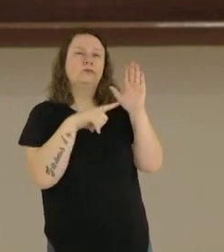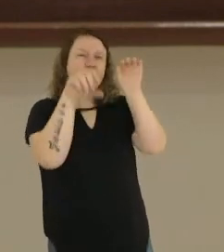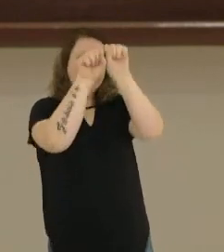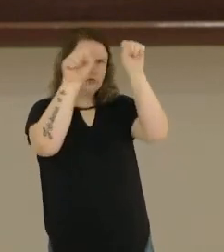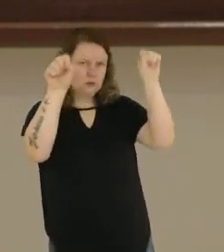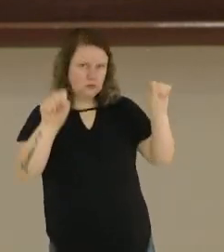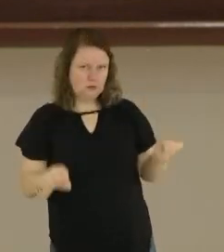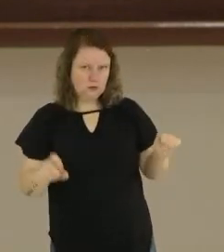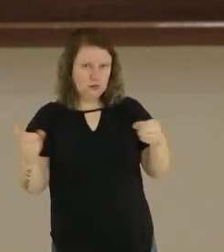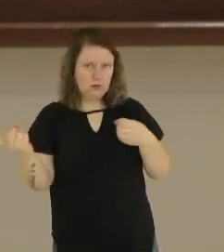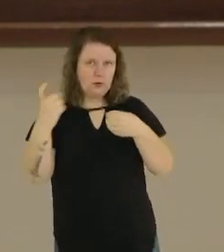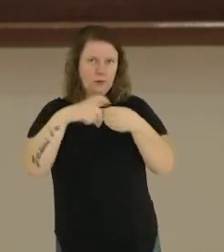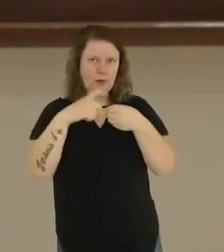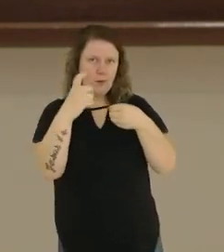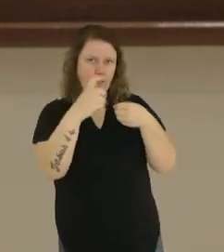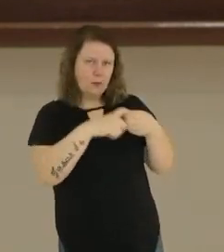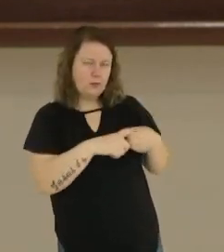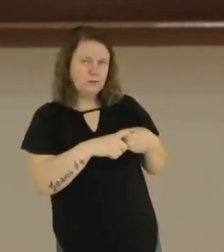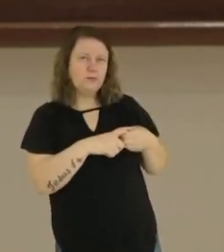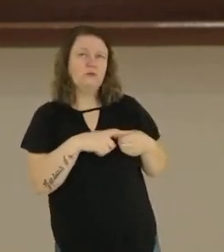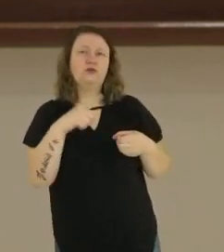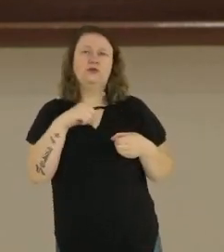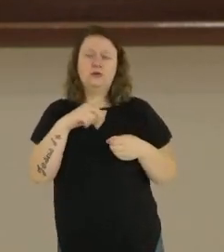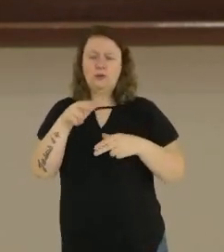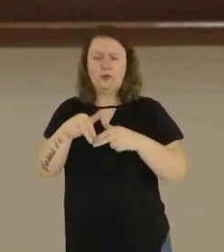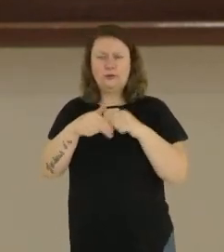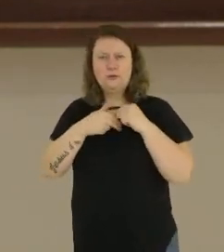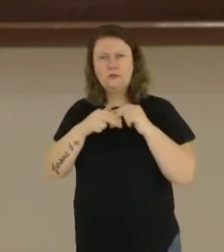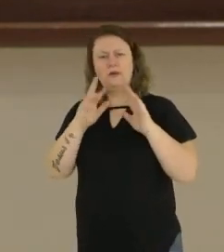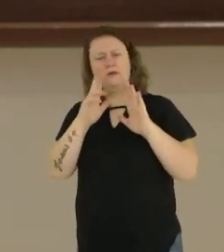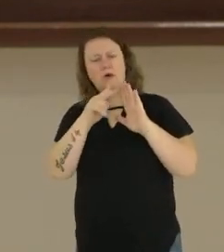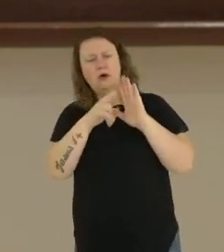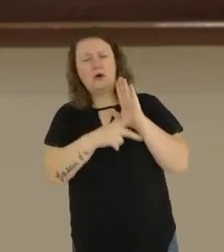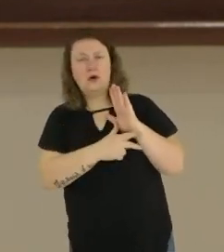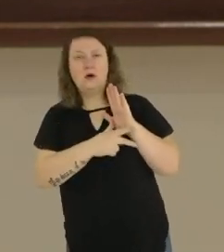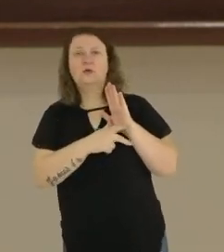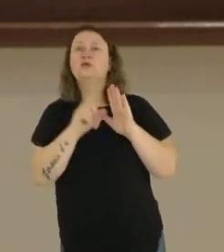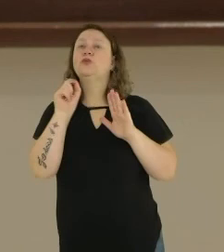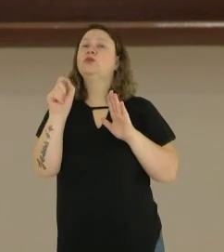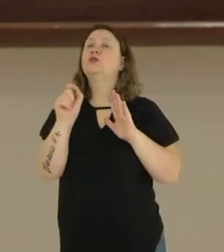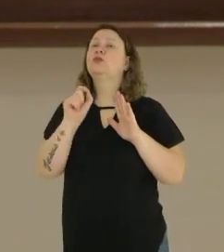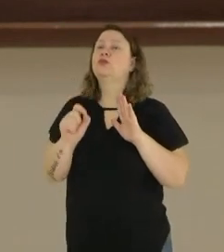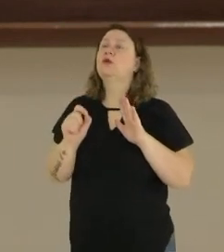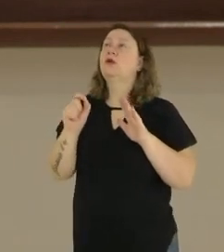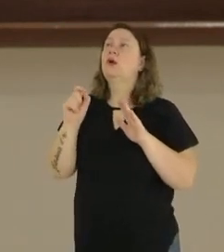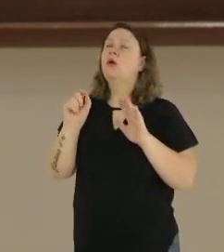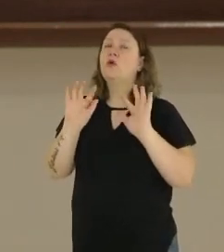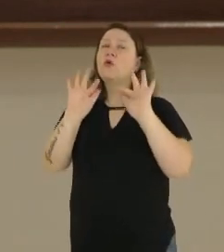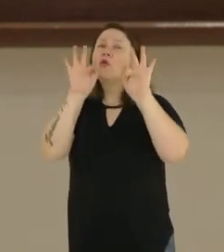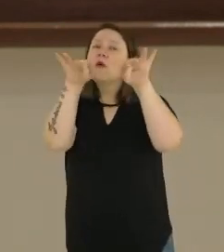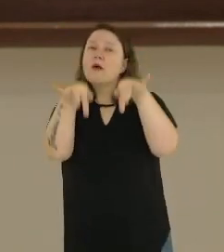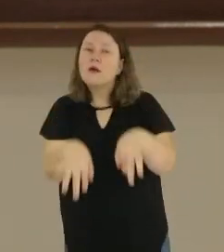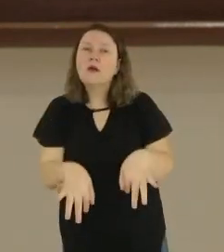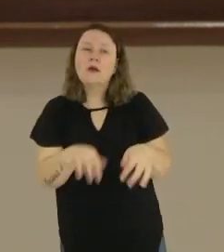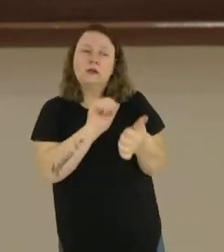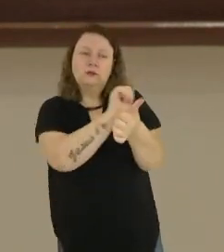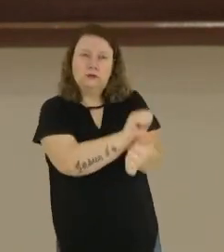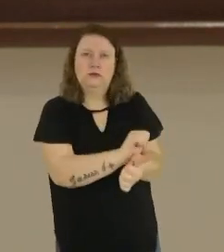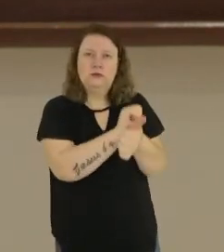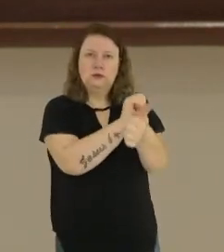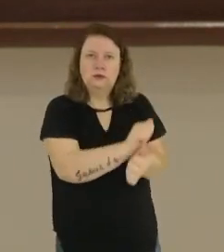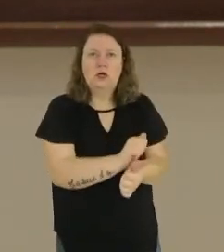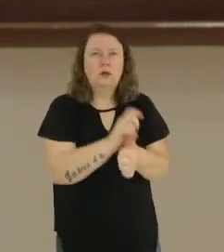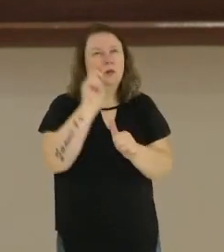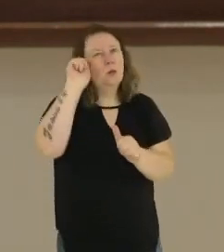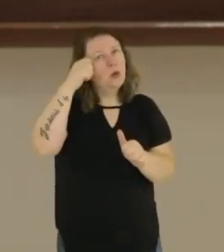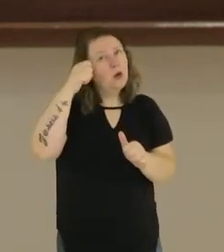Também nós vamos ver que vários motivos fizeram eles virem para cá. A questão do fim do tráfico, da escravidão, né,